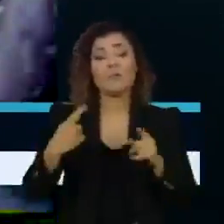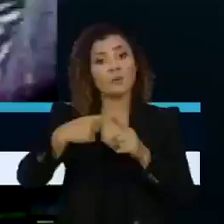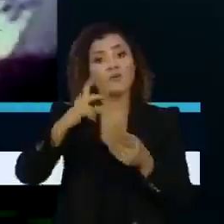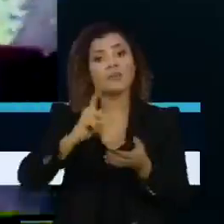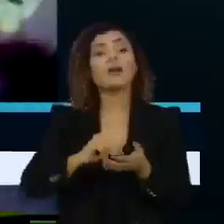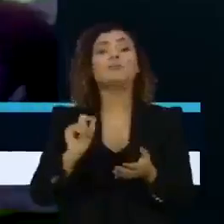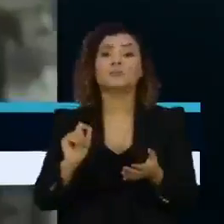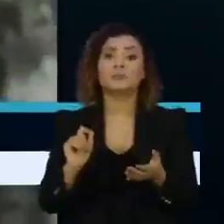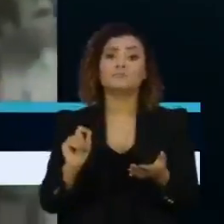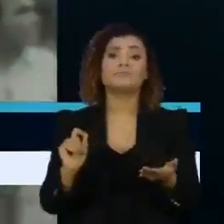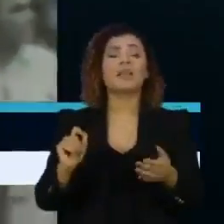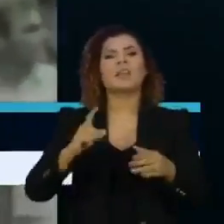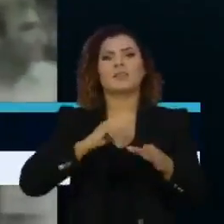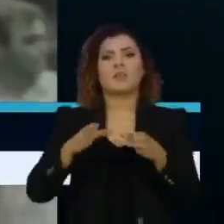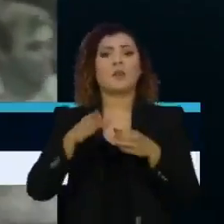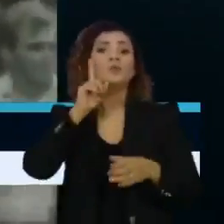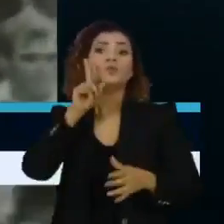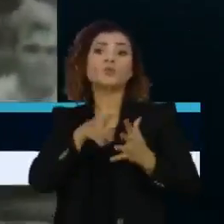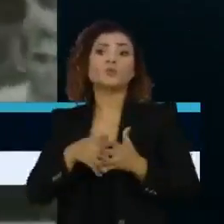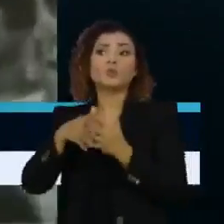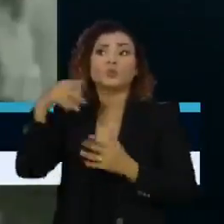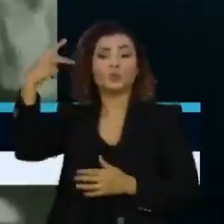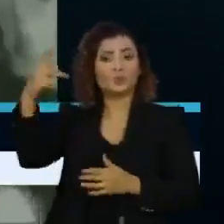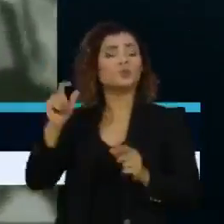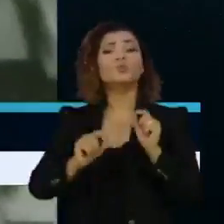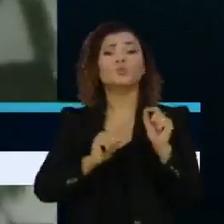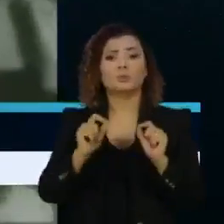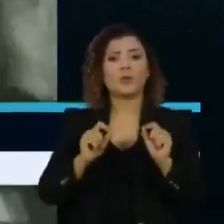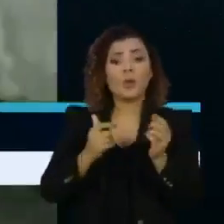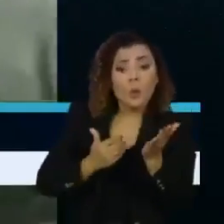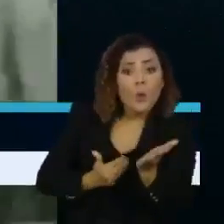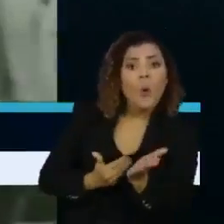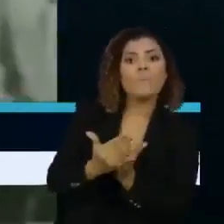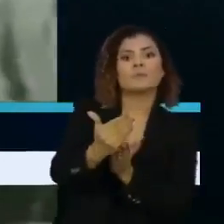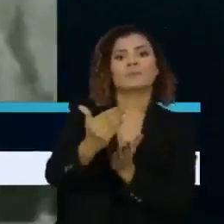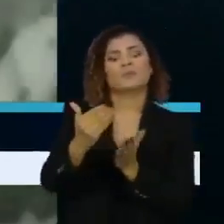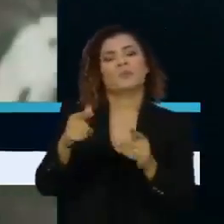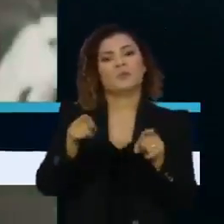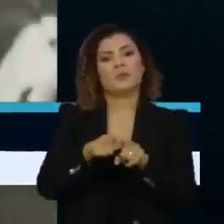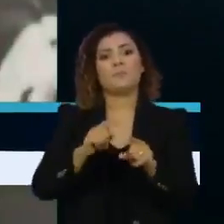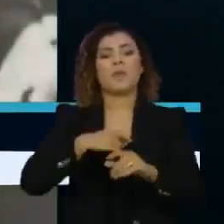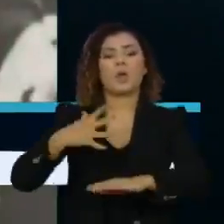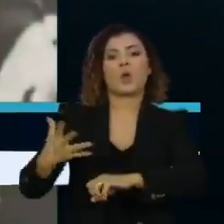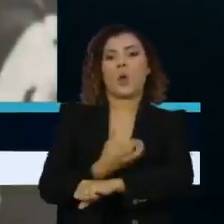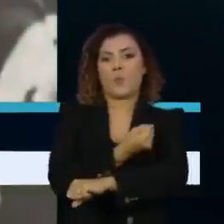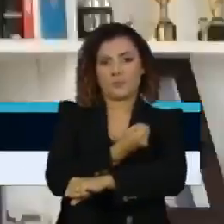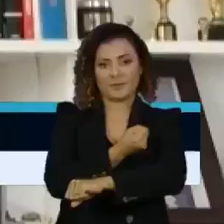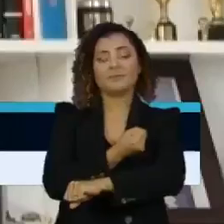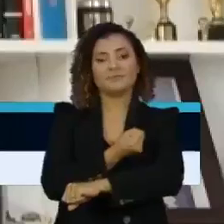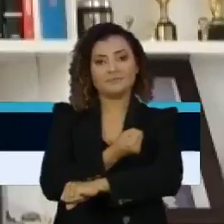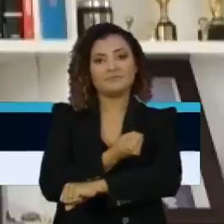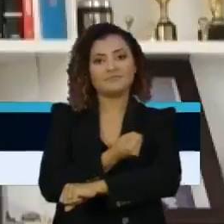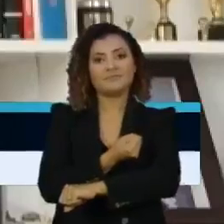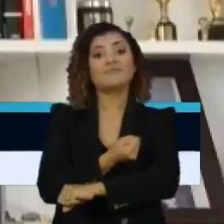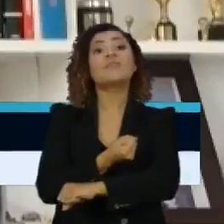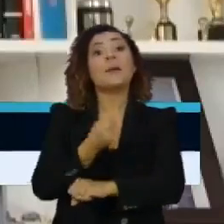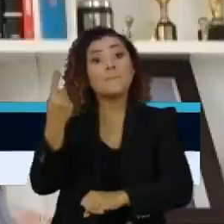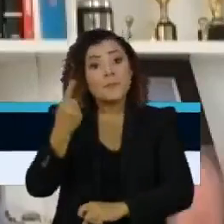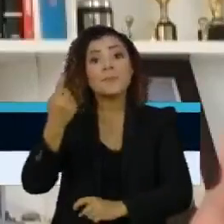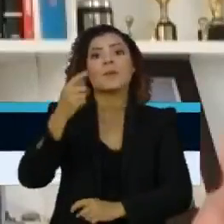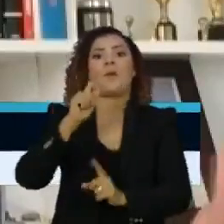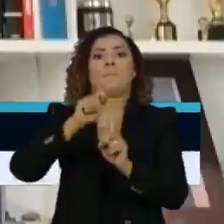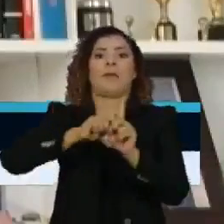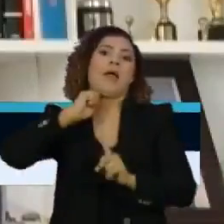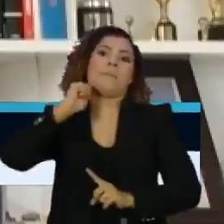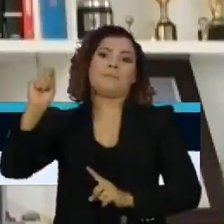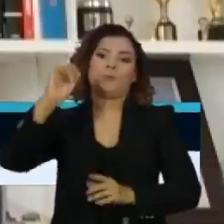Brother Sun, dos Estados Unidos, né, dá início ao golpe que se consuma no dia 1º de abril. Mas